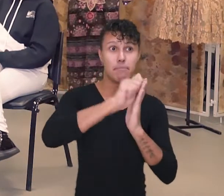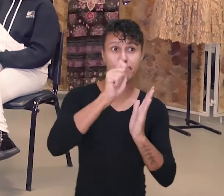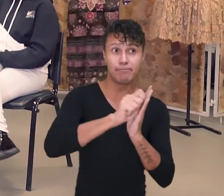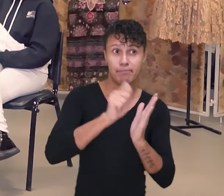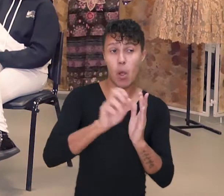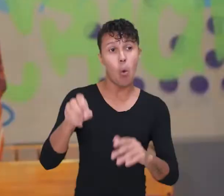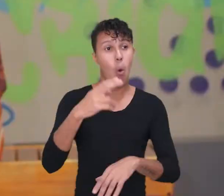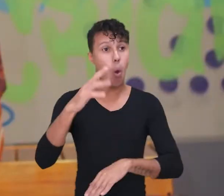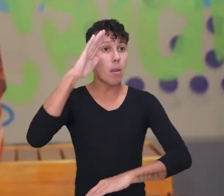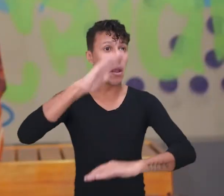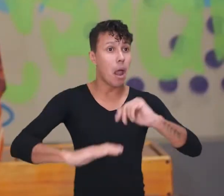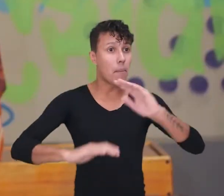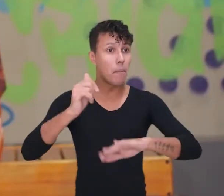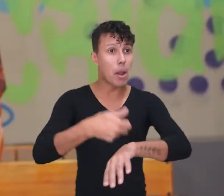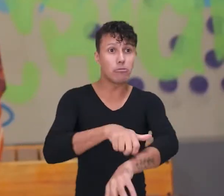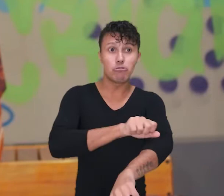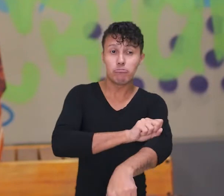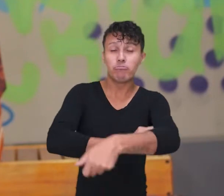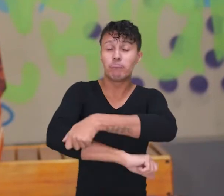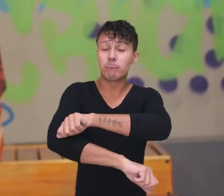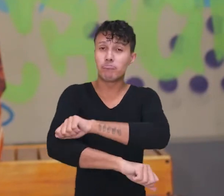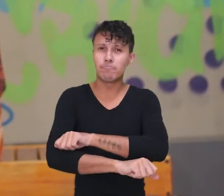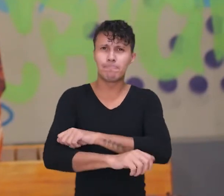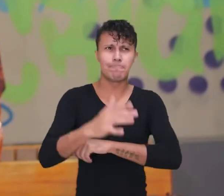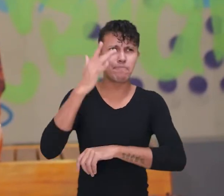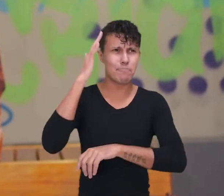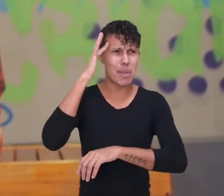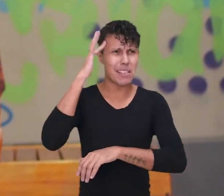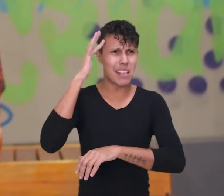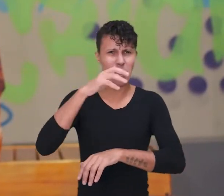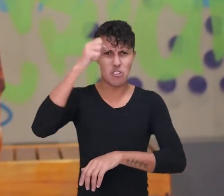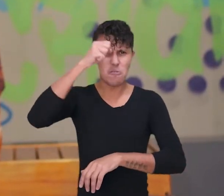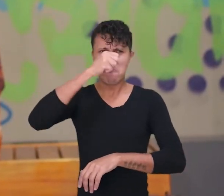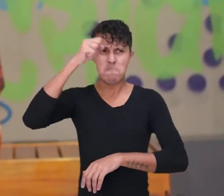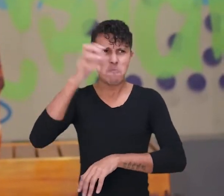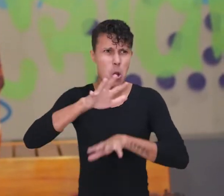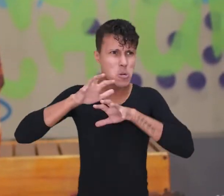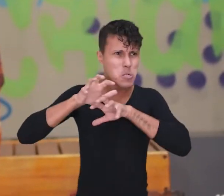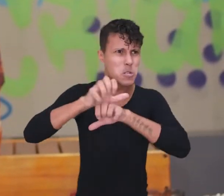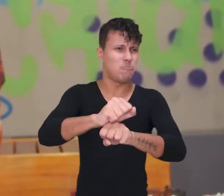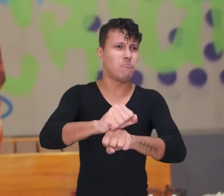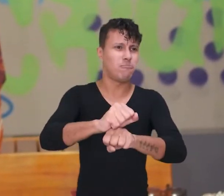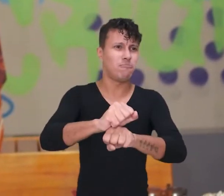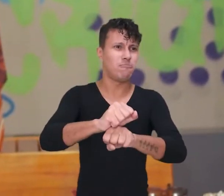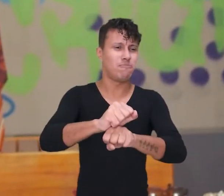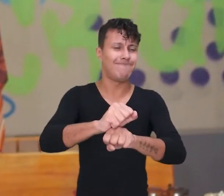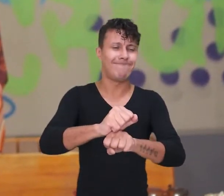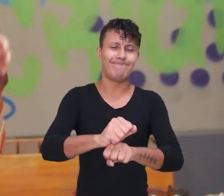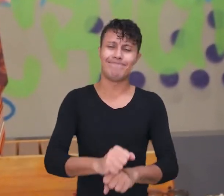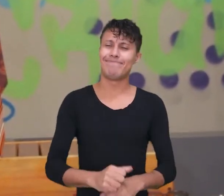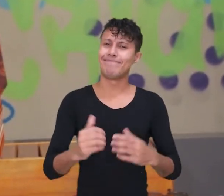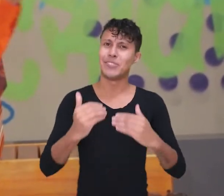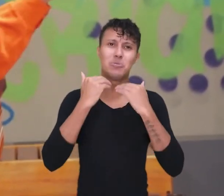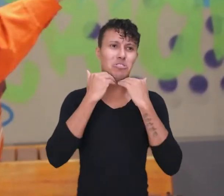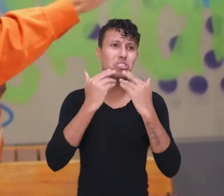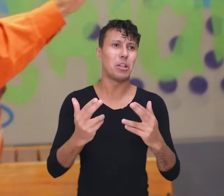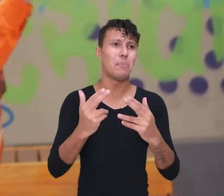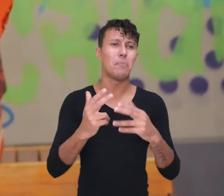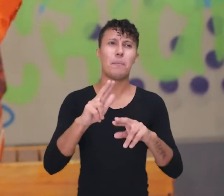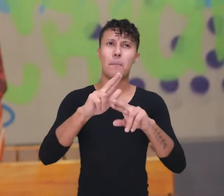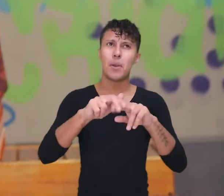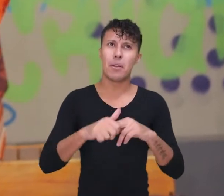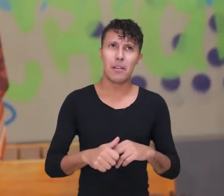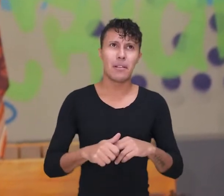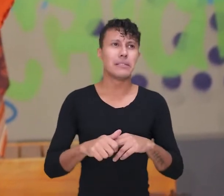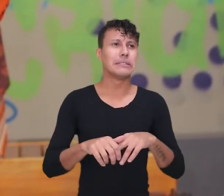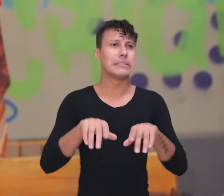na prática. É que se a gente for pensar sempre em ser brusco em tudo, né, a gente vai continuar nessa coisa,